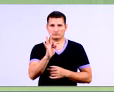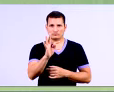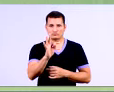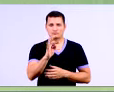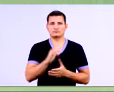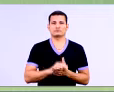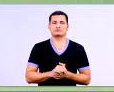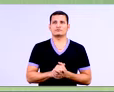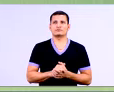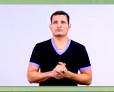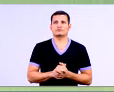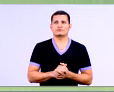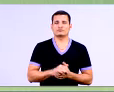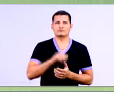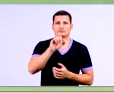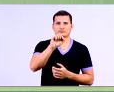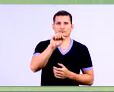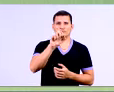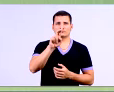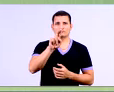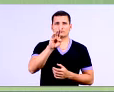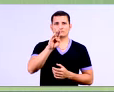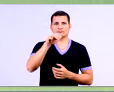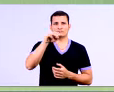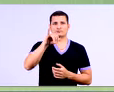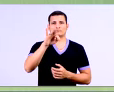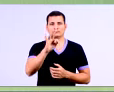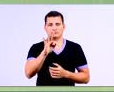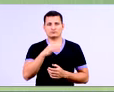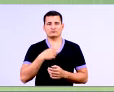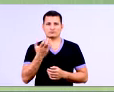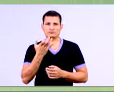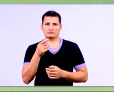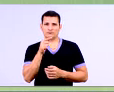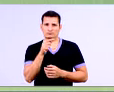elemento do tipo submit, eu preciso definir se eu